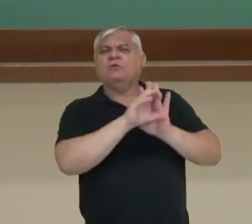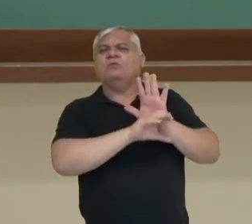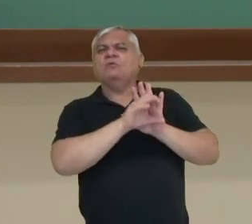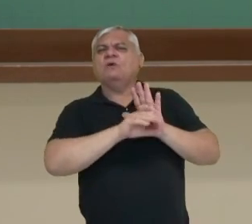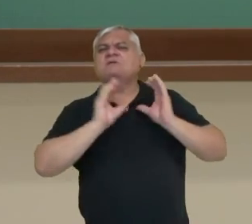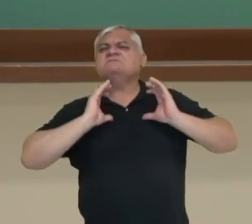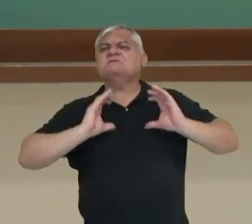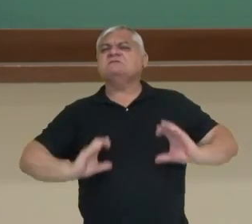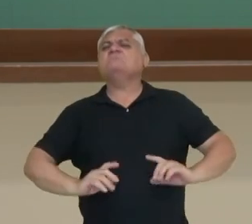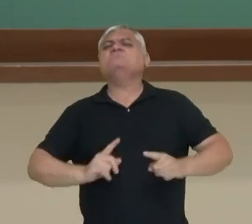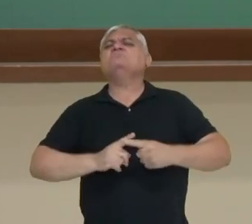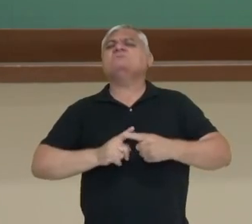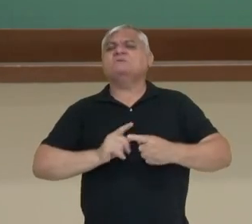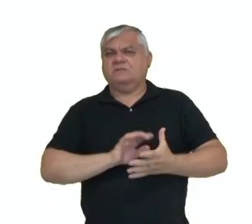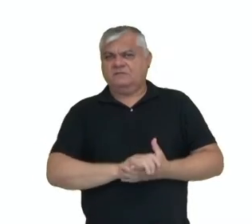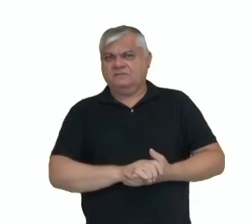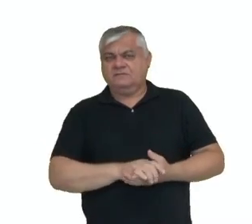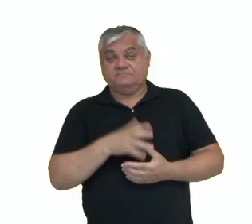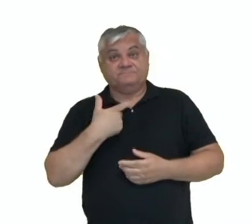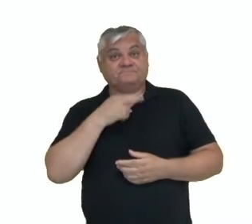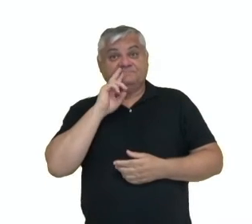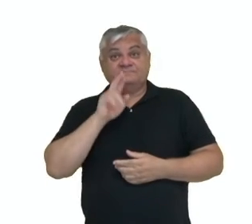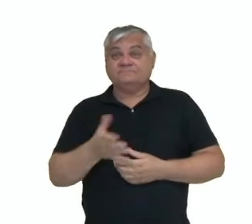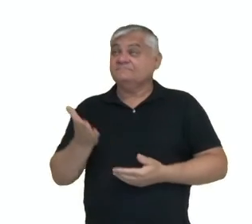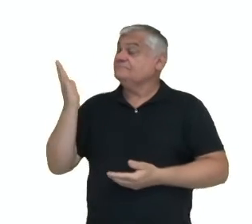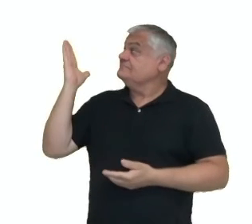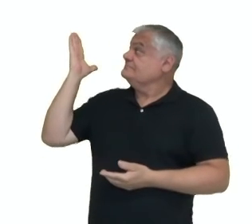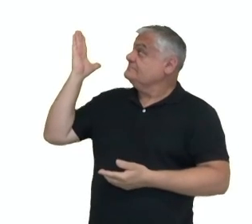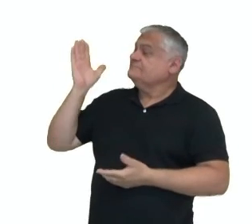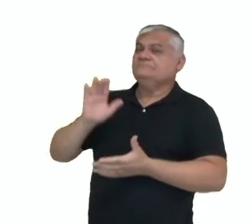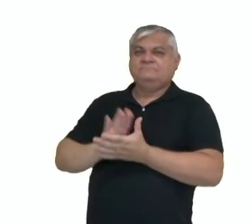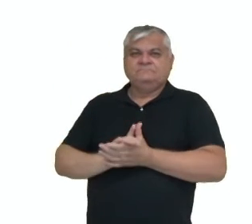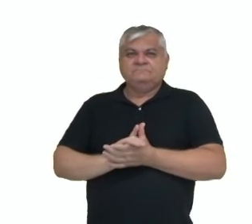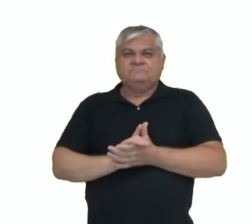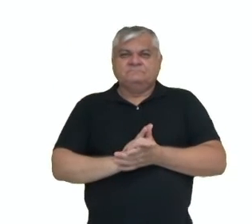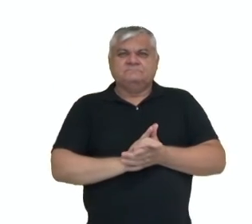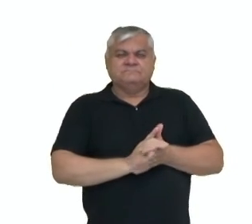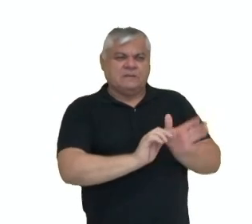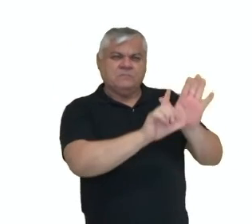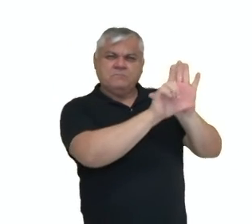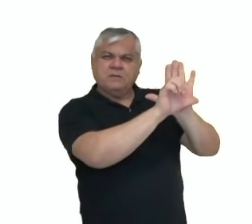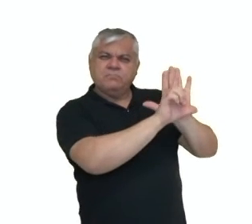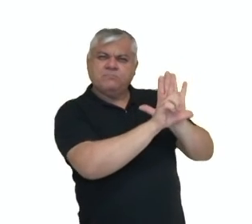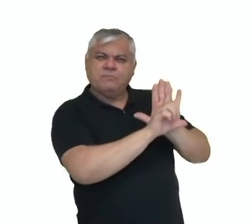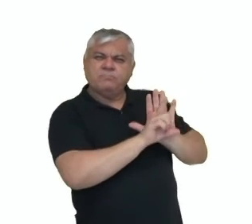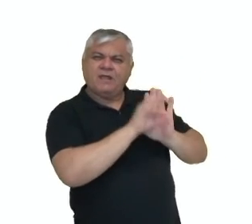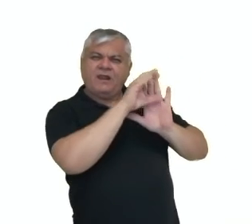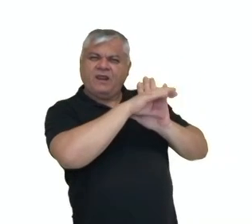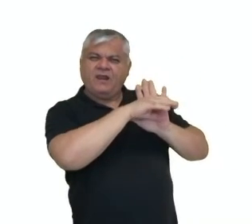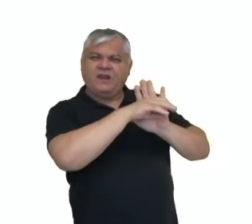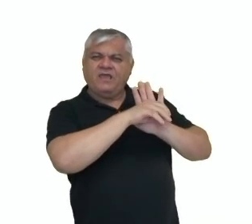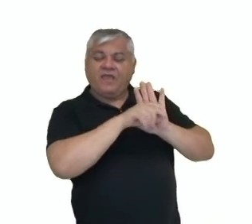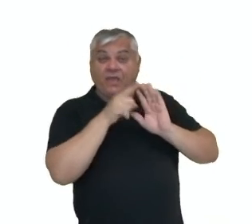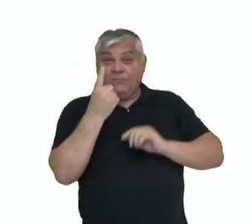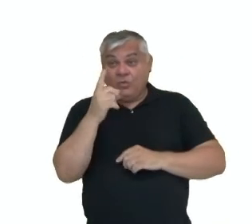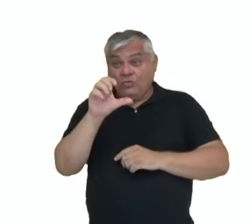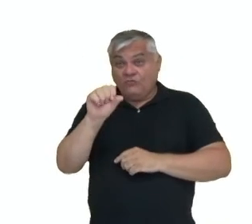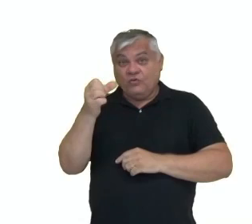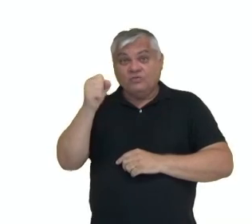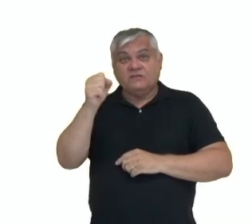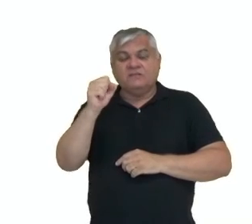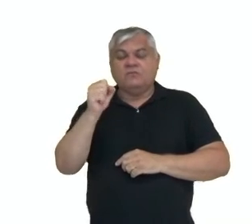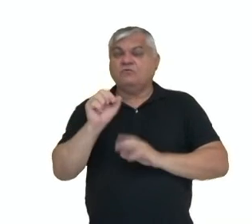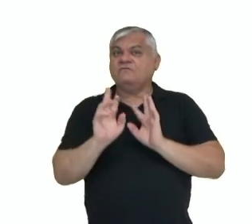E minha sugestão de resposta está aqui. Tá, que ao contrário das demais constituições da história do Brasil, a Constituição de